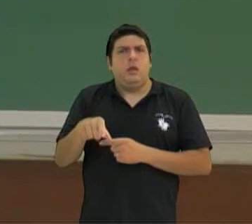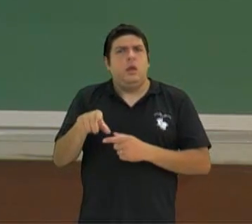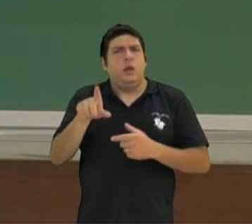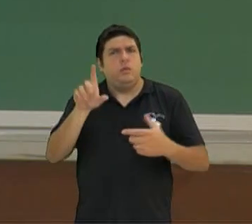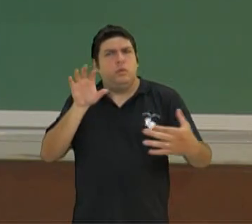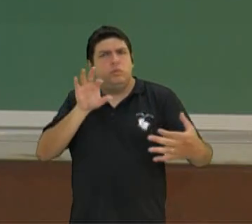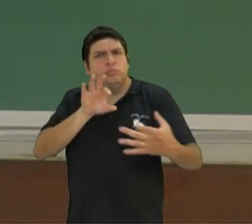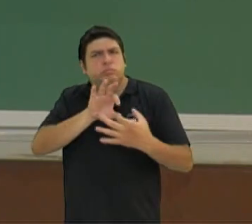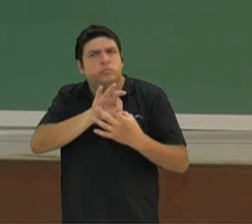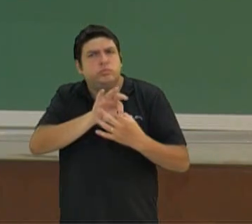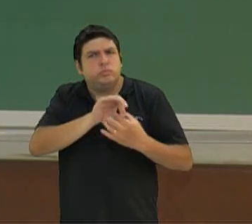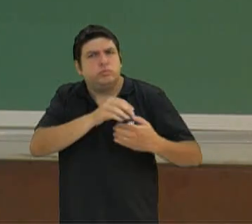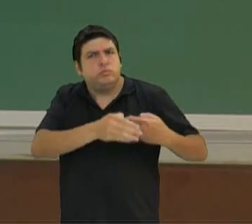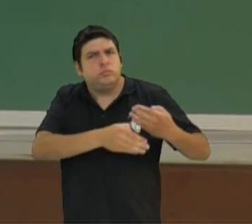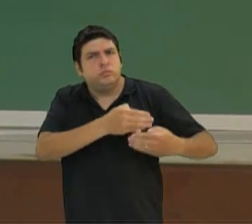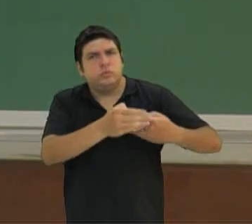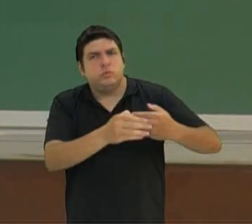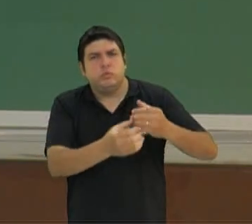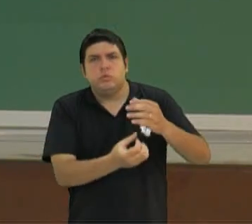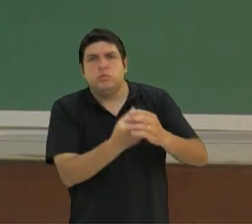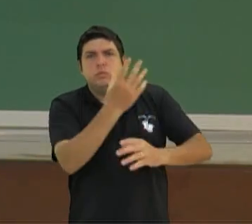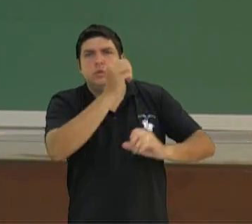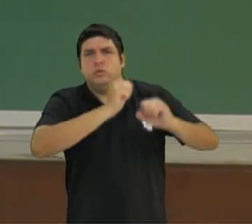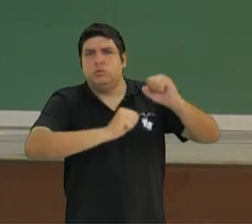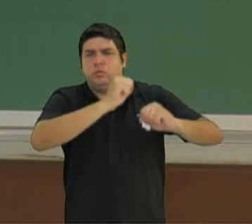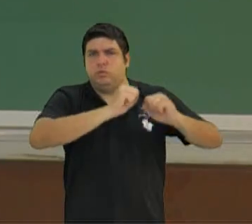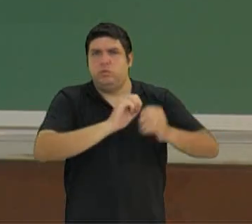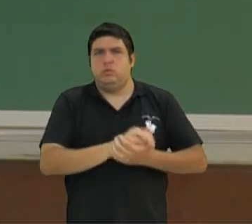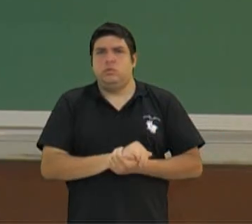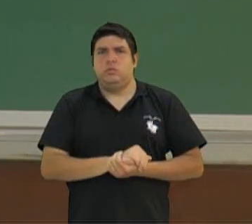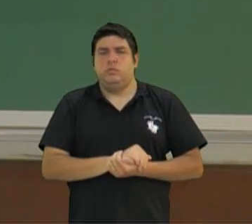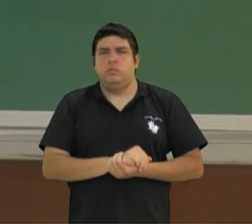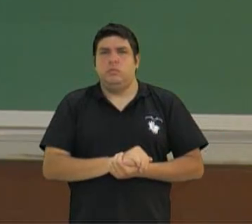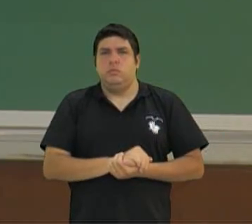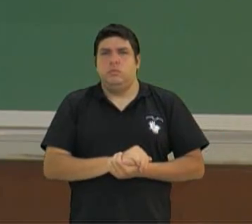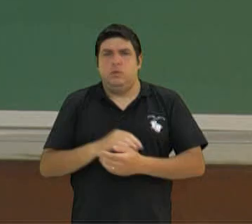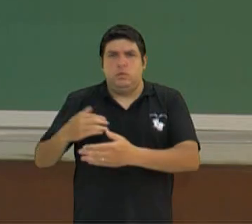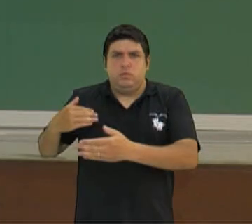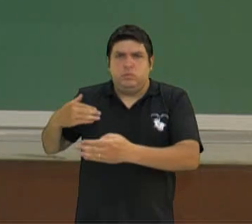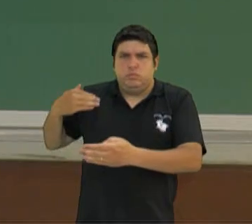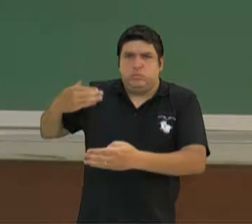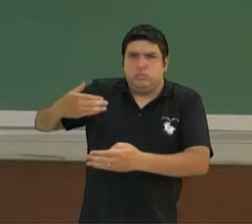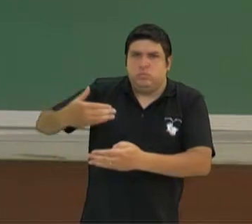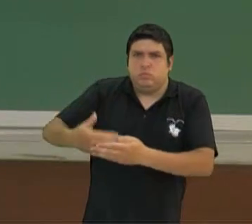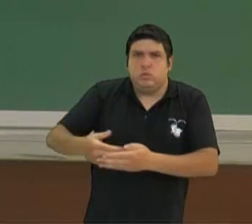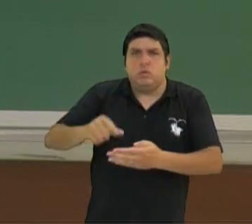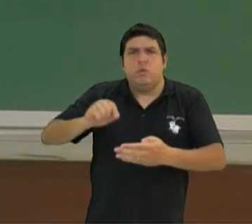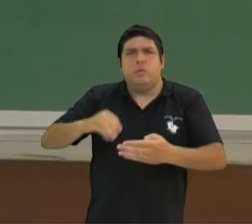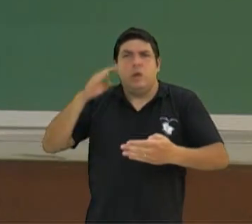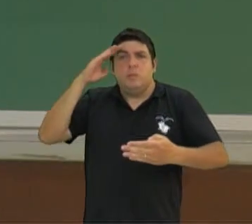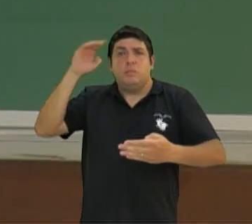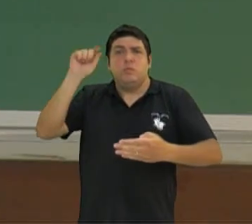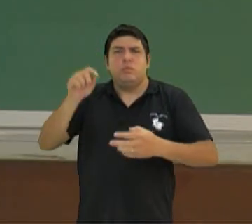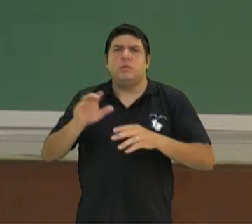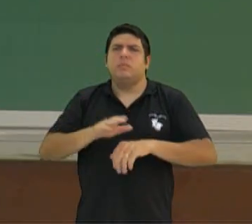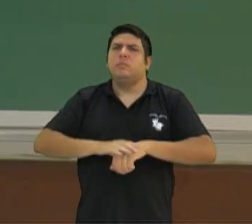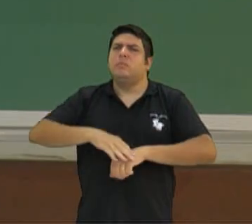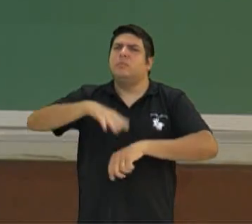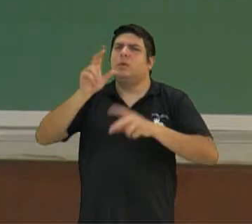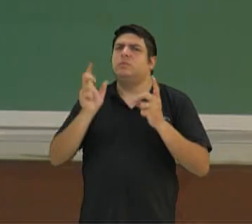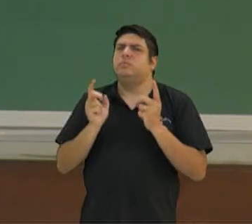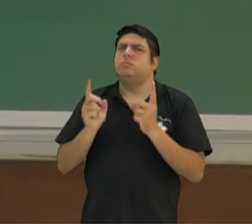início da industrialização no Brasil. Até então era ele o principal produto da economia. Era o que mais rendia